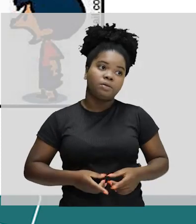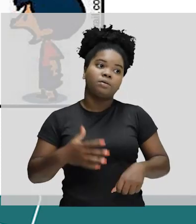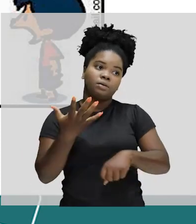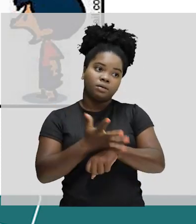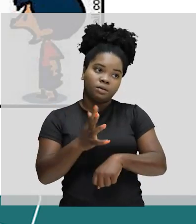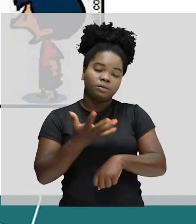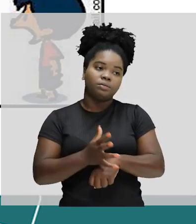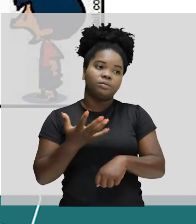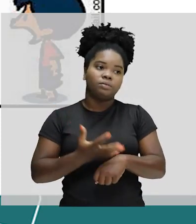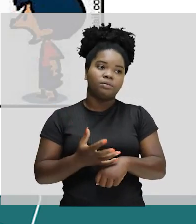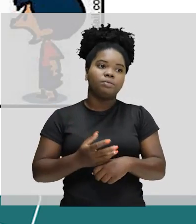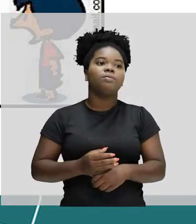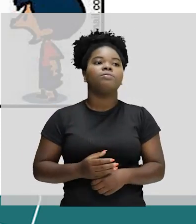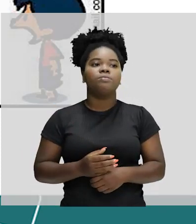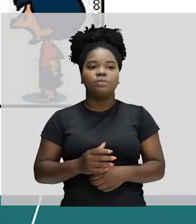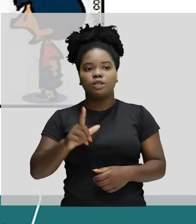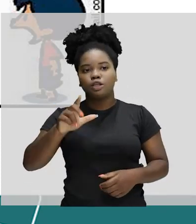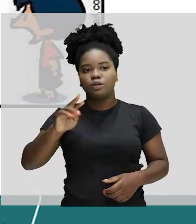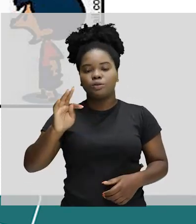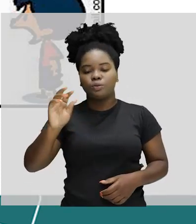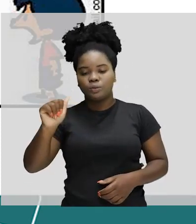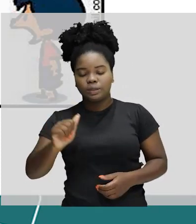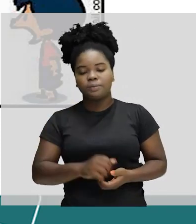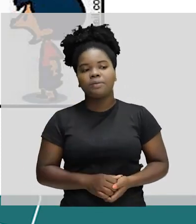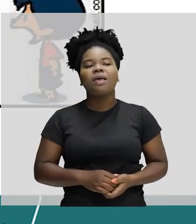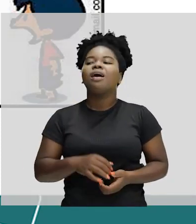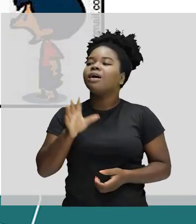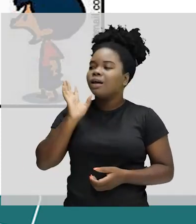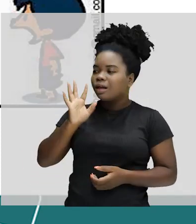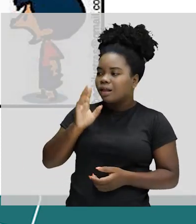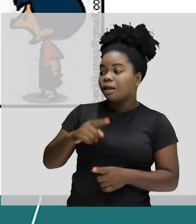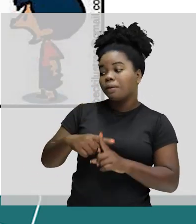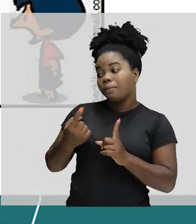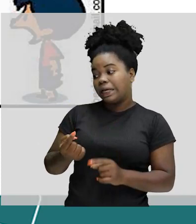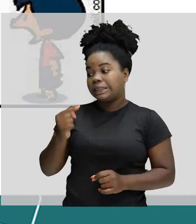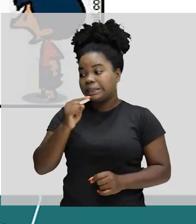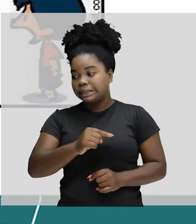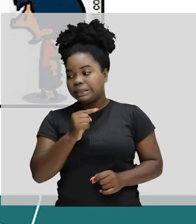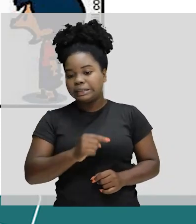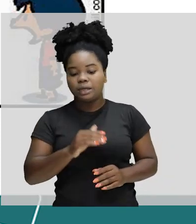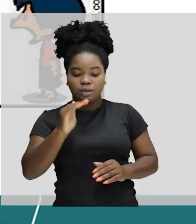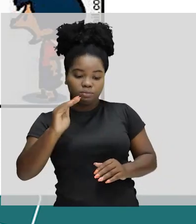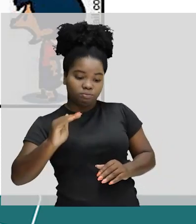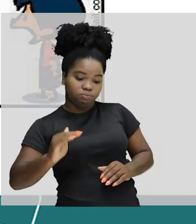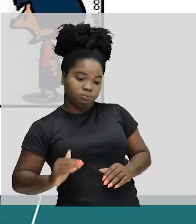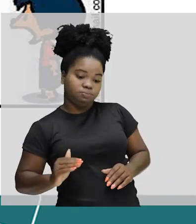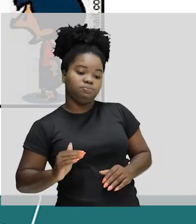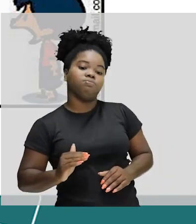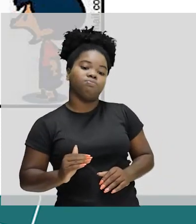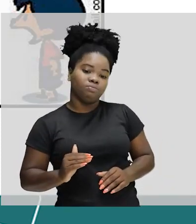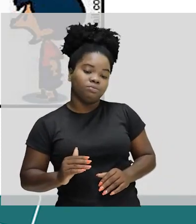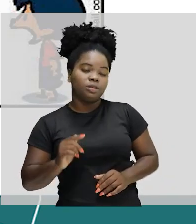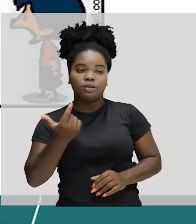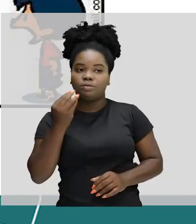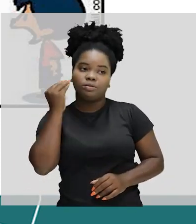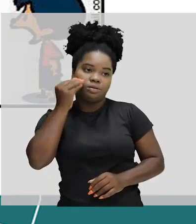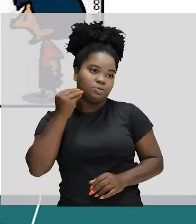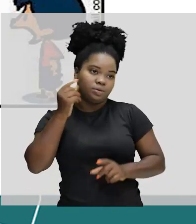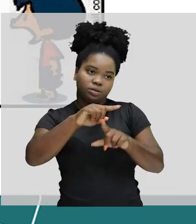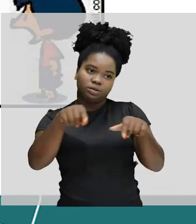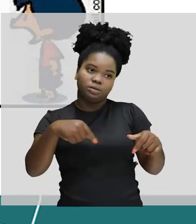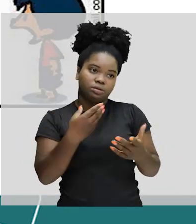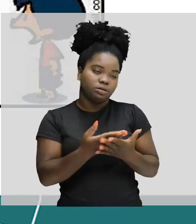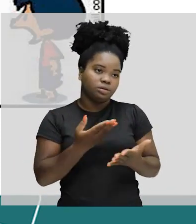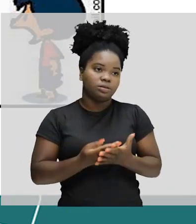artes marciais. Ah, que legal! Mas ele é o menor e o menos experiente da turma.